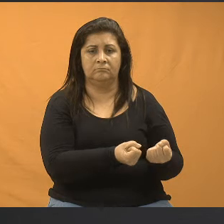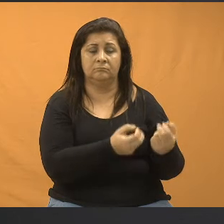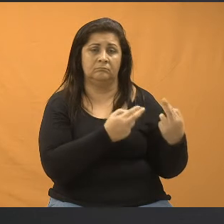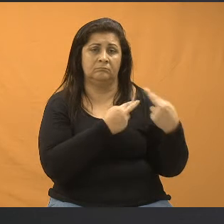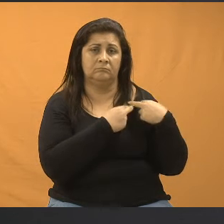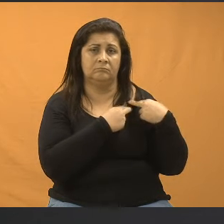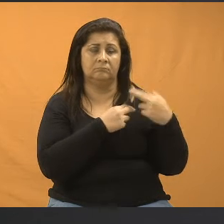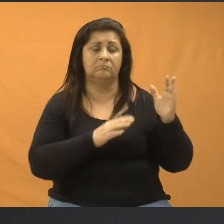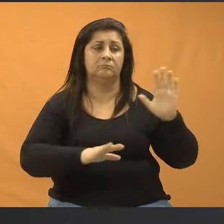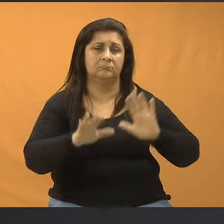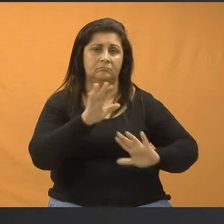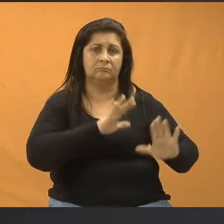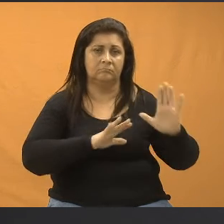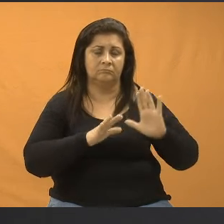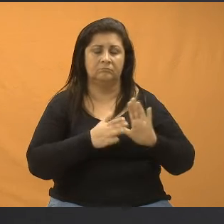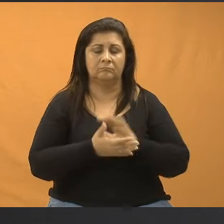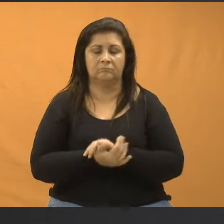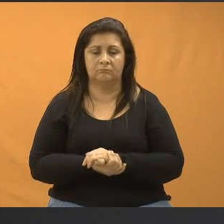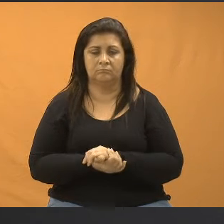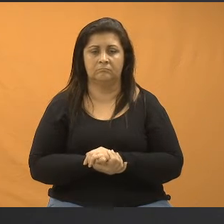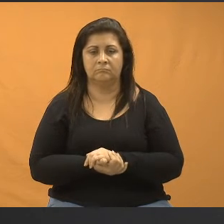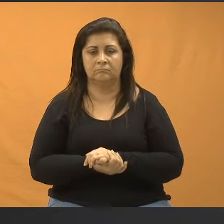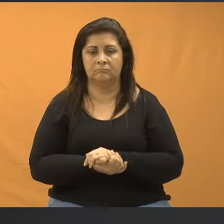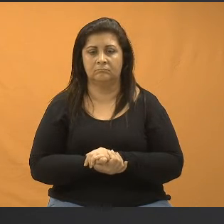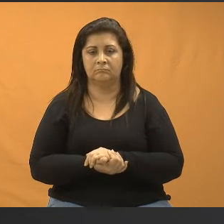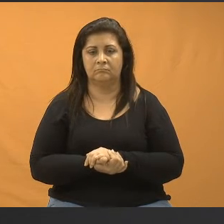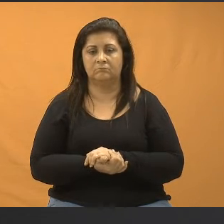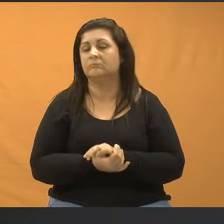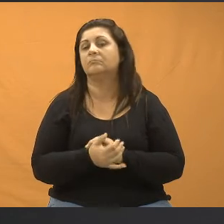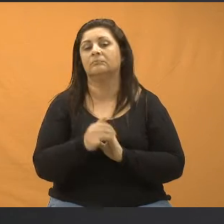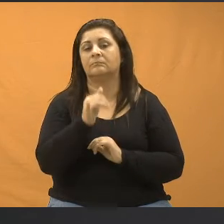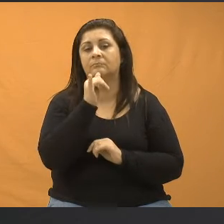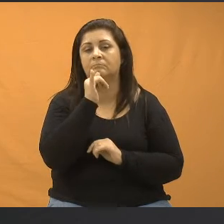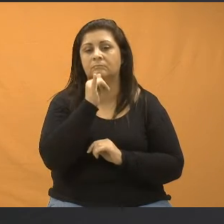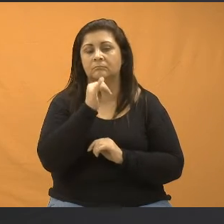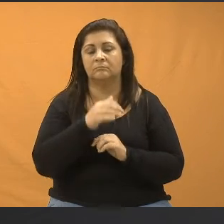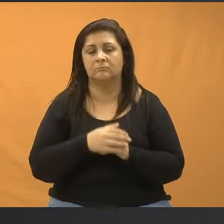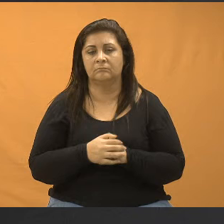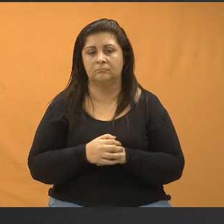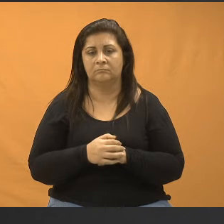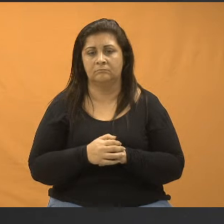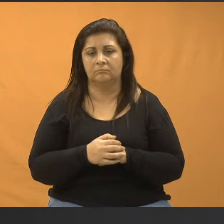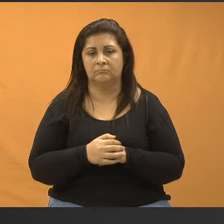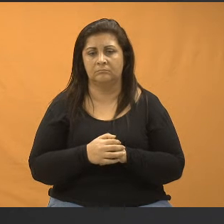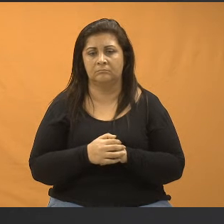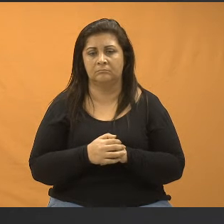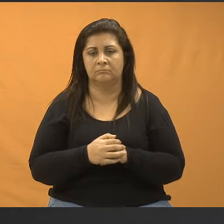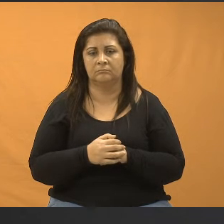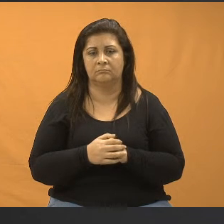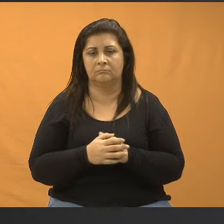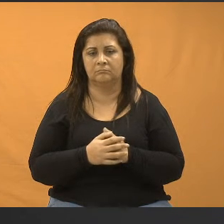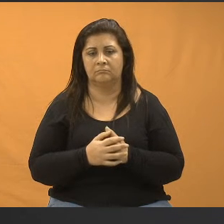esse controle, esse comando. Entendeu? Eu vou dar um exemplo aqui, vou deixar um exemplo que eu gosto de...